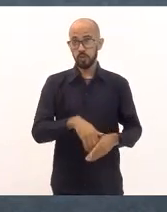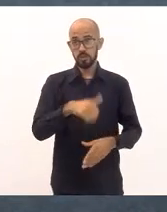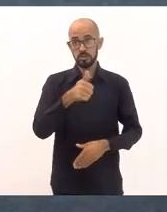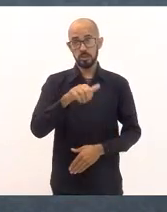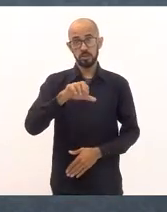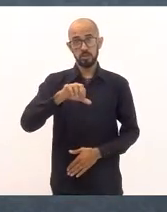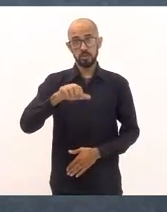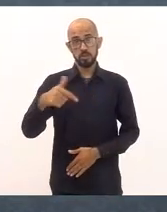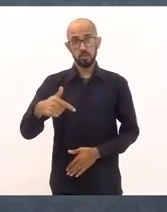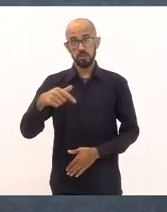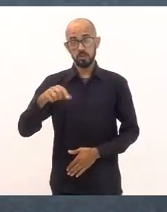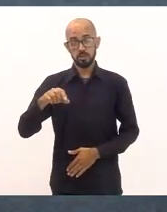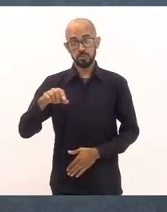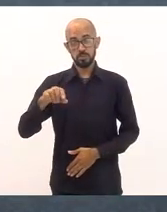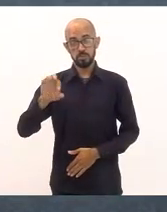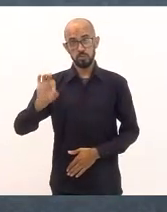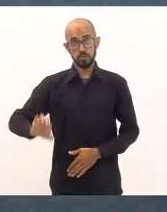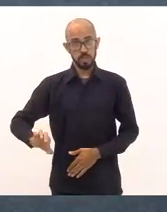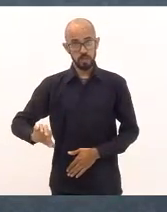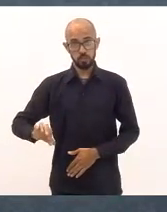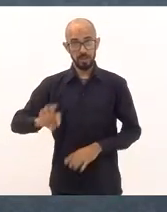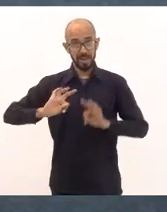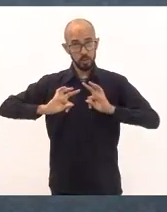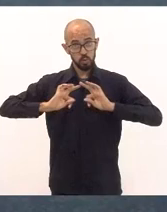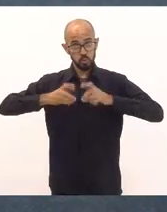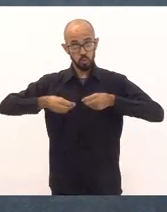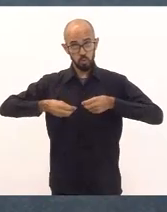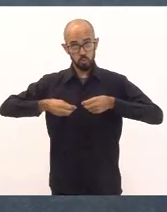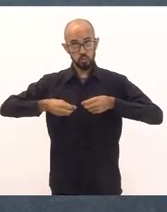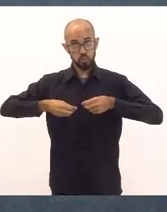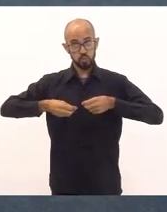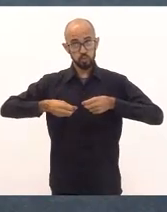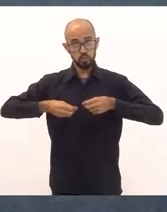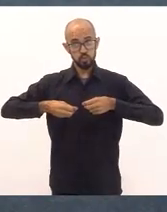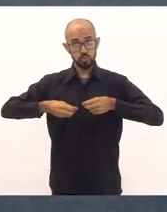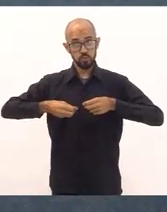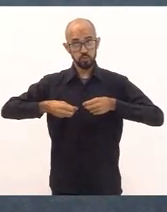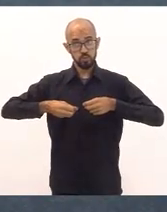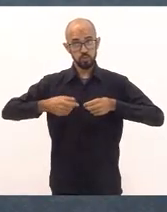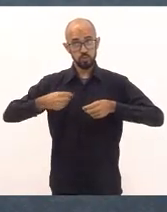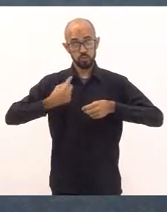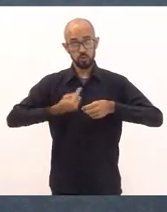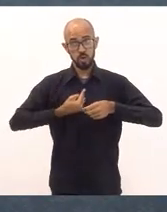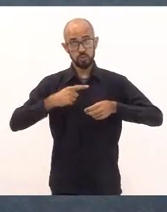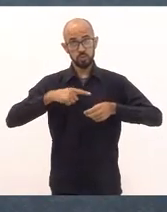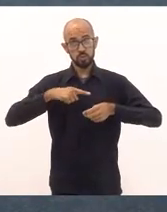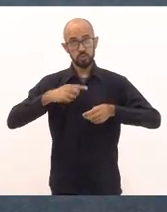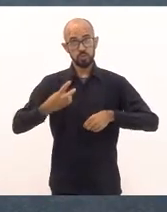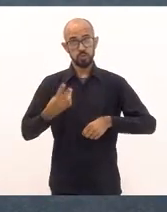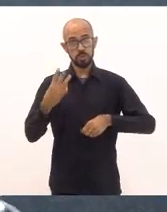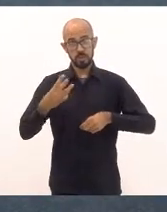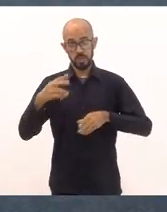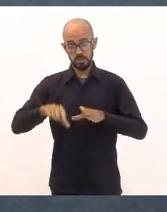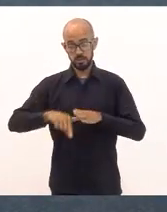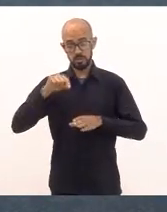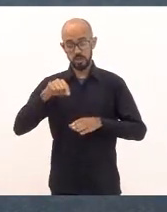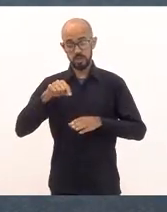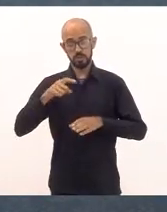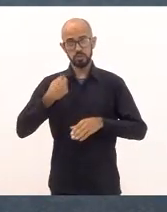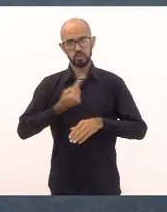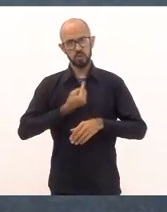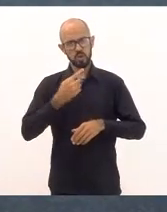todos os servidores da Polícia Militar e do Bombeiro. Foi isso. Nós tínhamos três destaques. E a gente conhece a